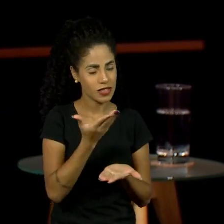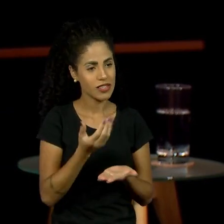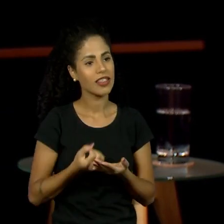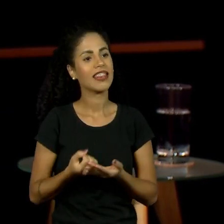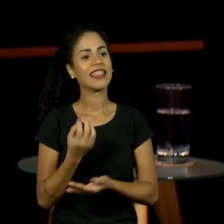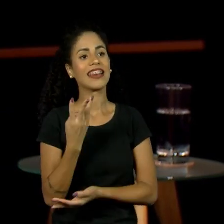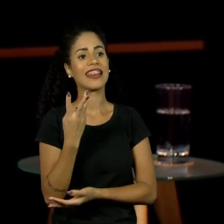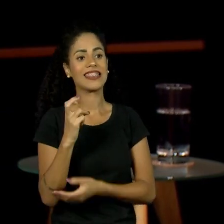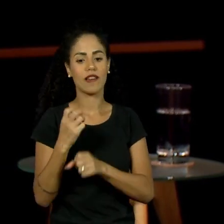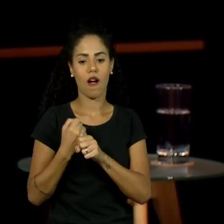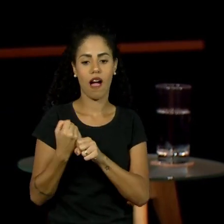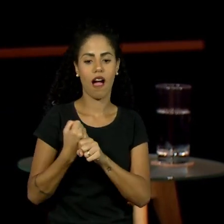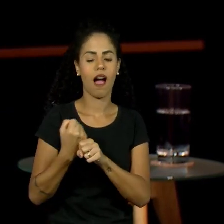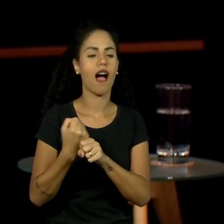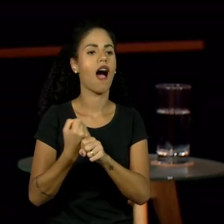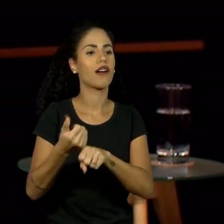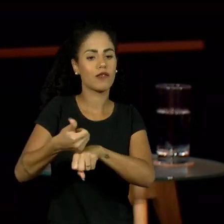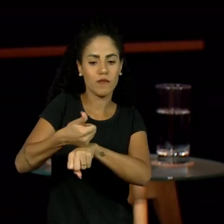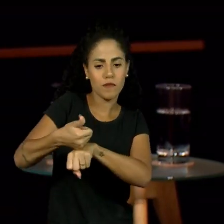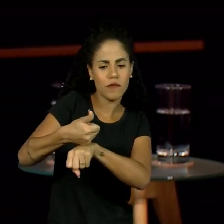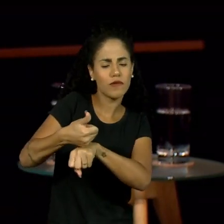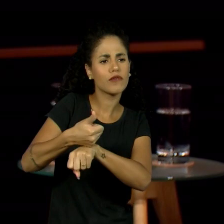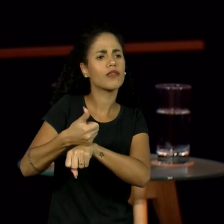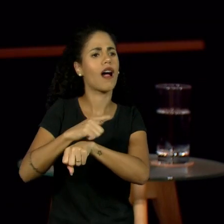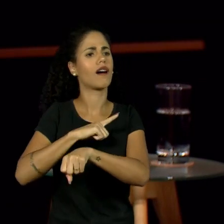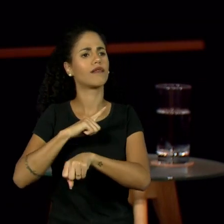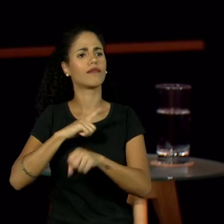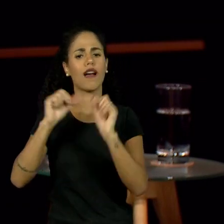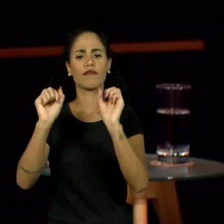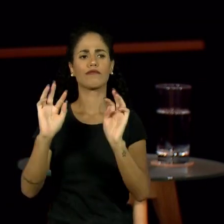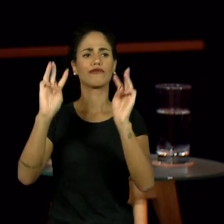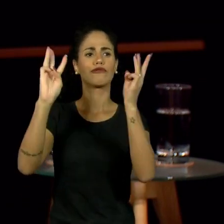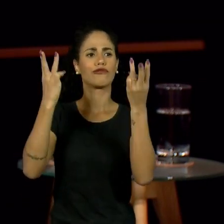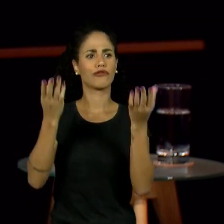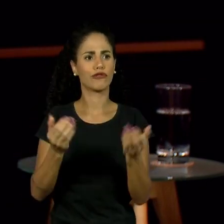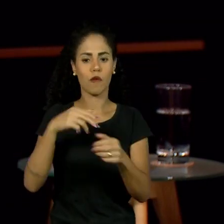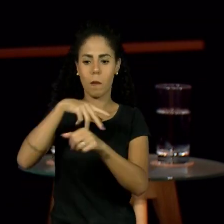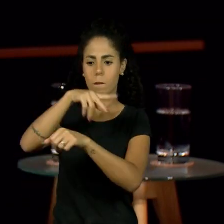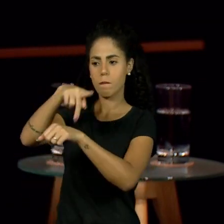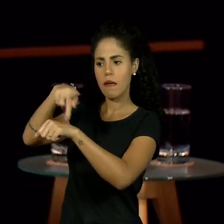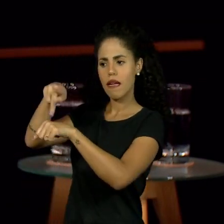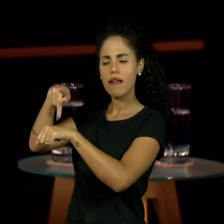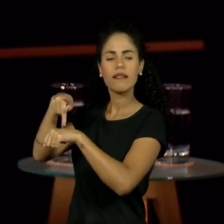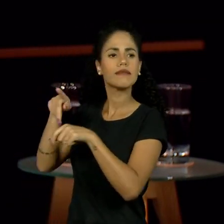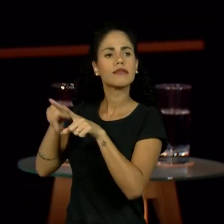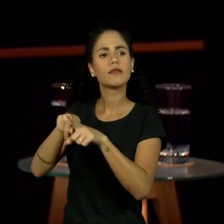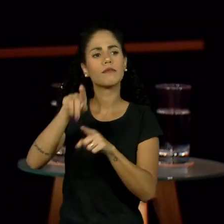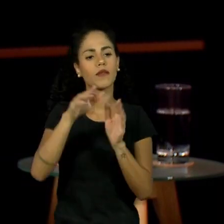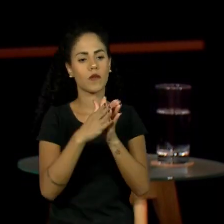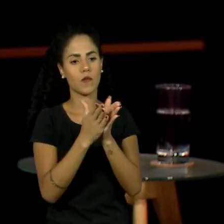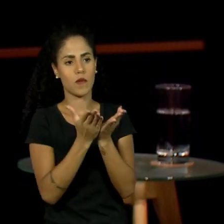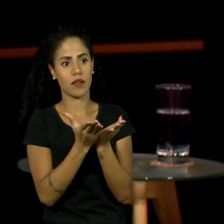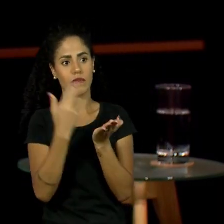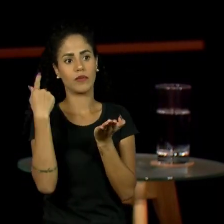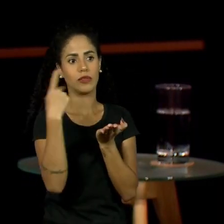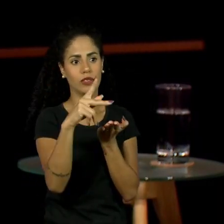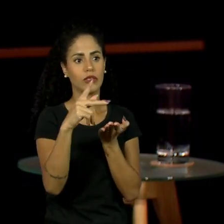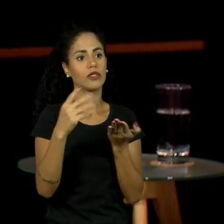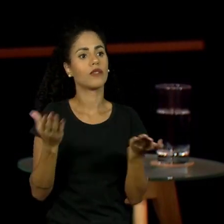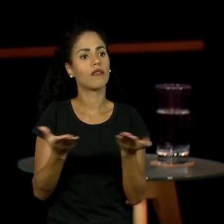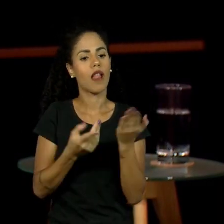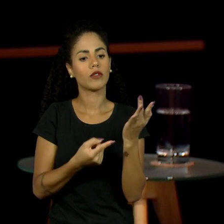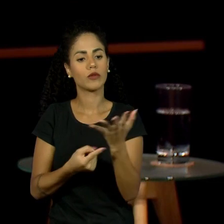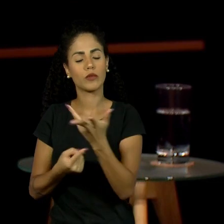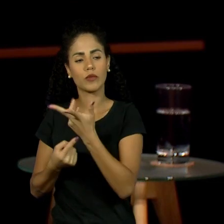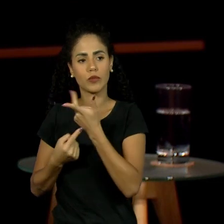anos de carreira. Fez várias apresentações no Brasil, em vários países. No seu livro A Volta ao Mundo em 80